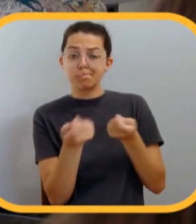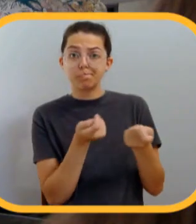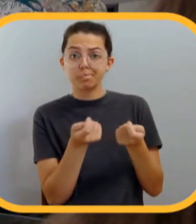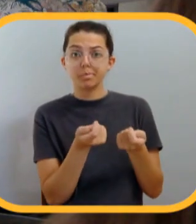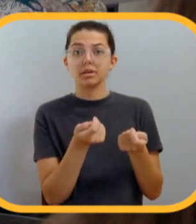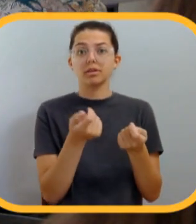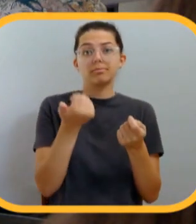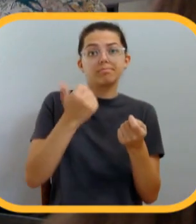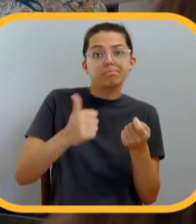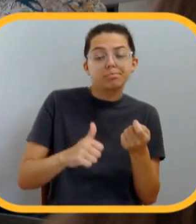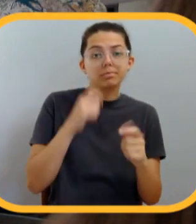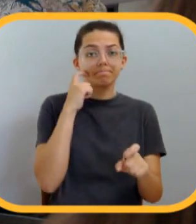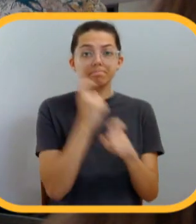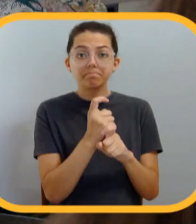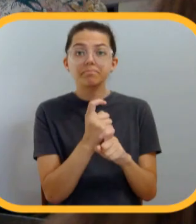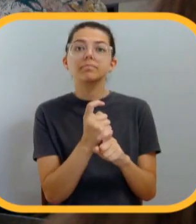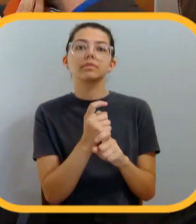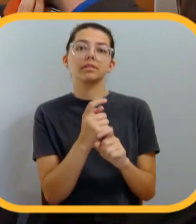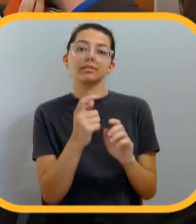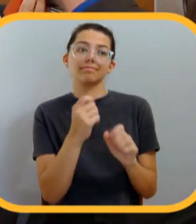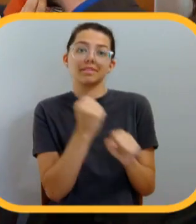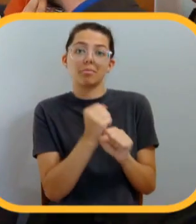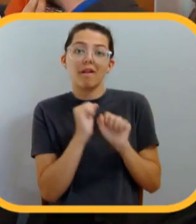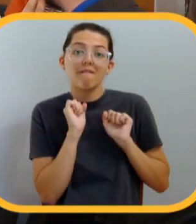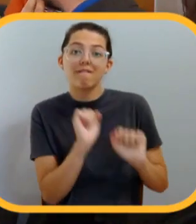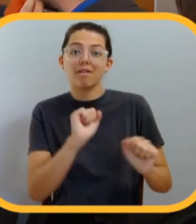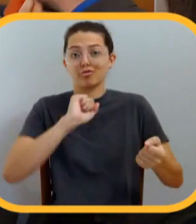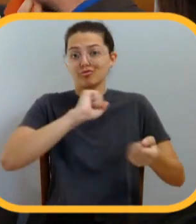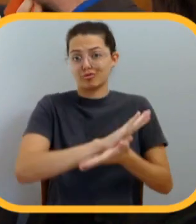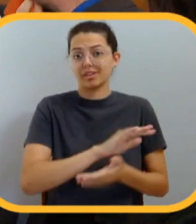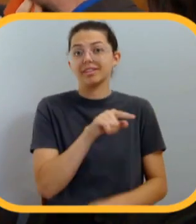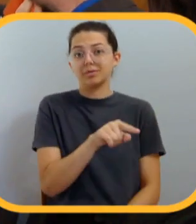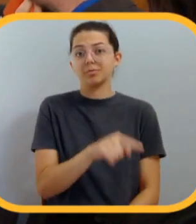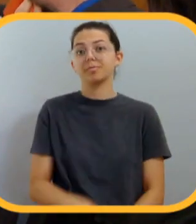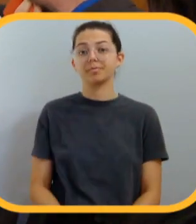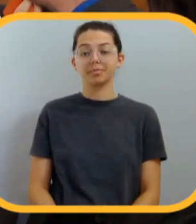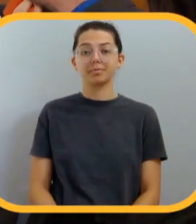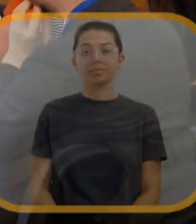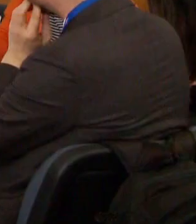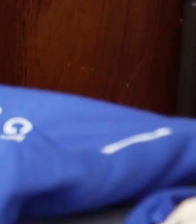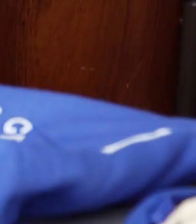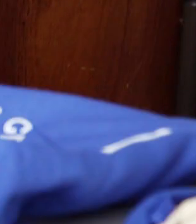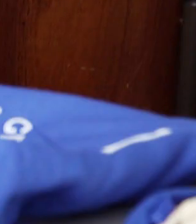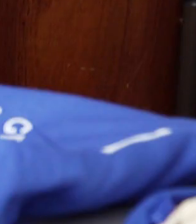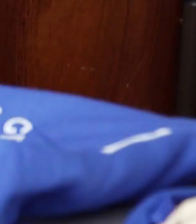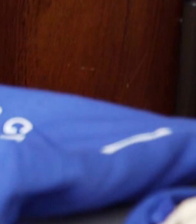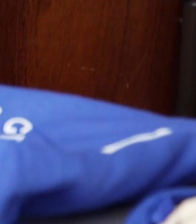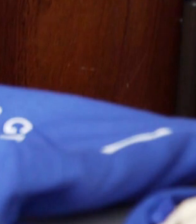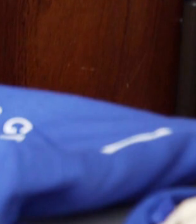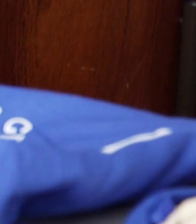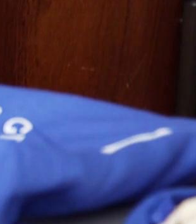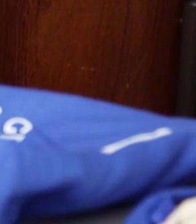facto, única e exclusivamente papel e função do jornalismo.